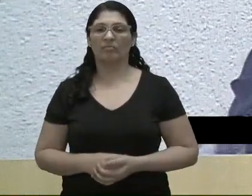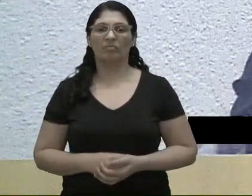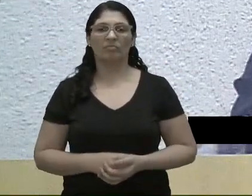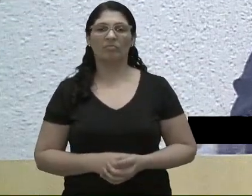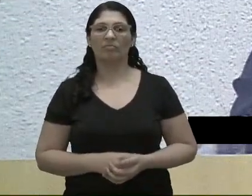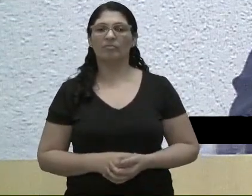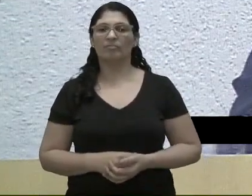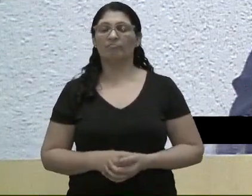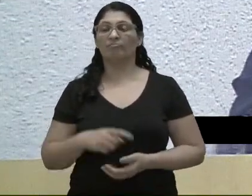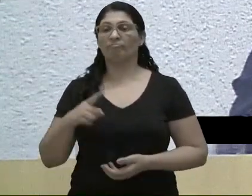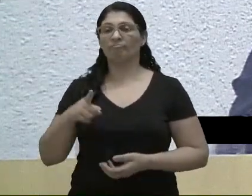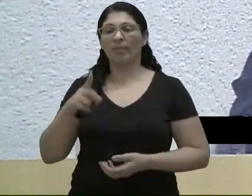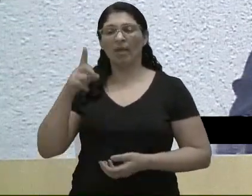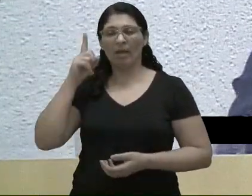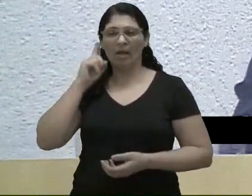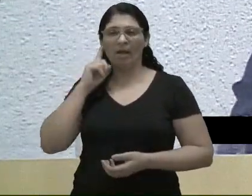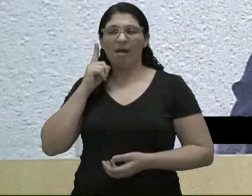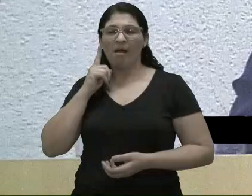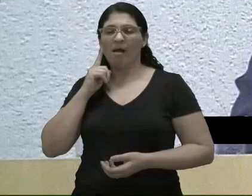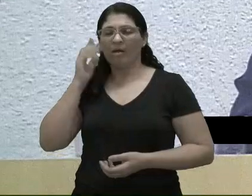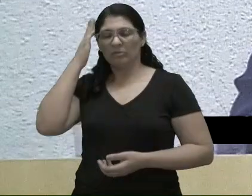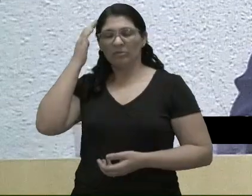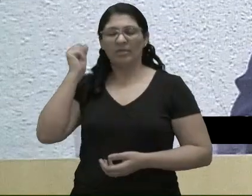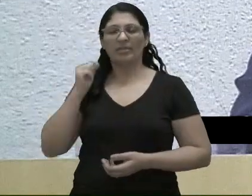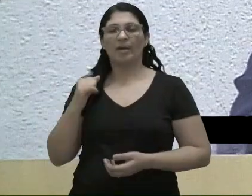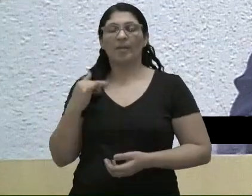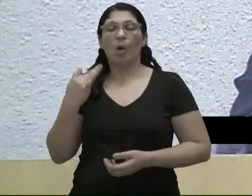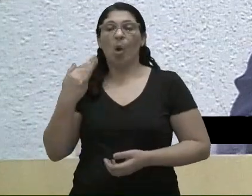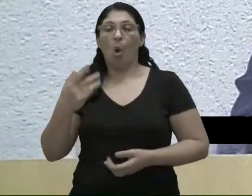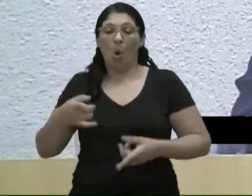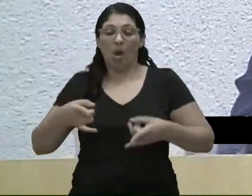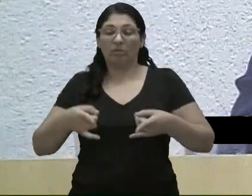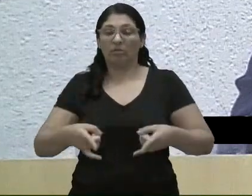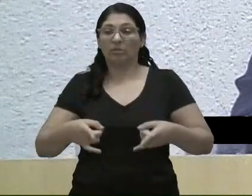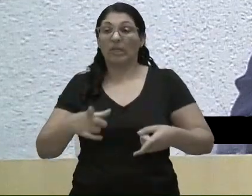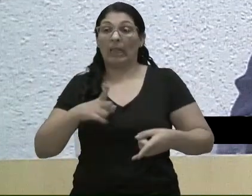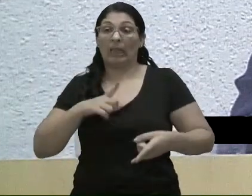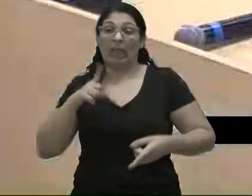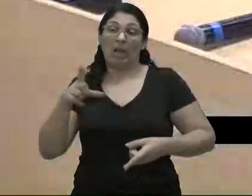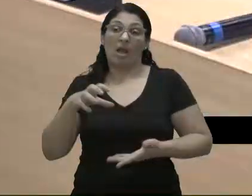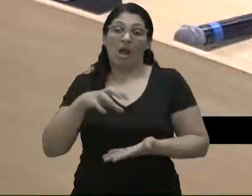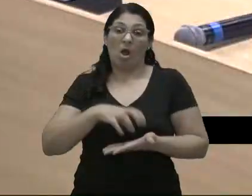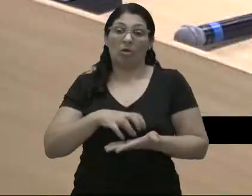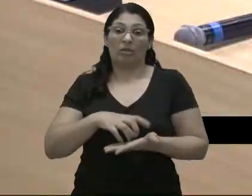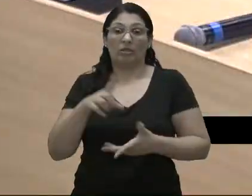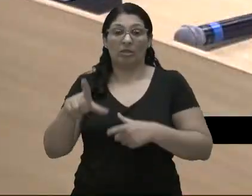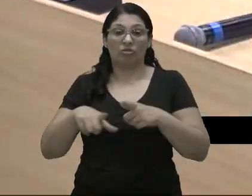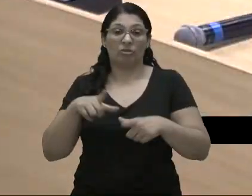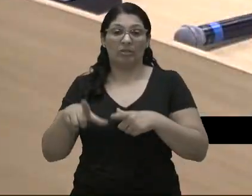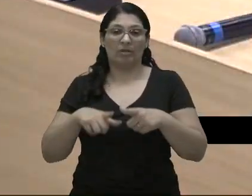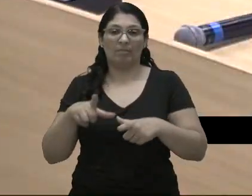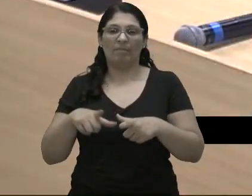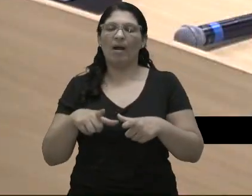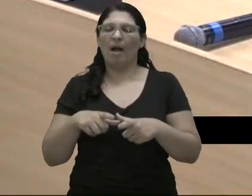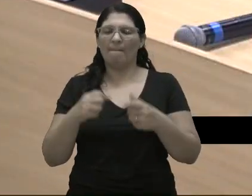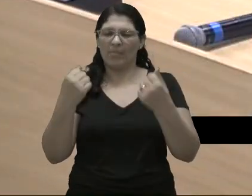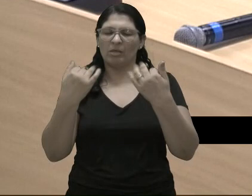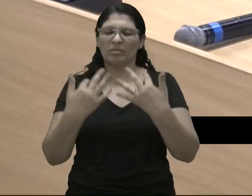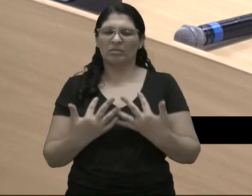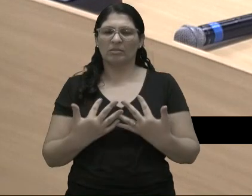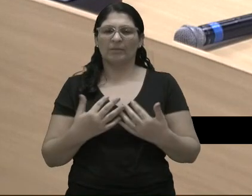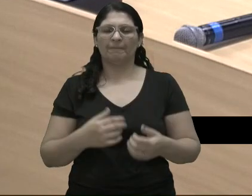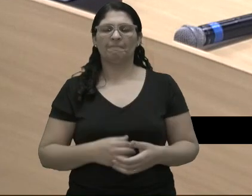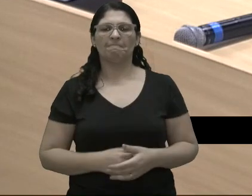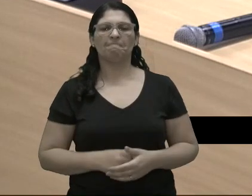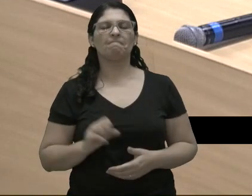A senhora sabe hoje de cabeça... Quantos leitos tem lá na unidade que a senhora trabalha? Só pode escrever eles para nós?